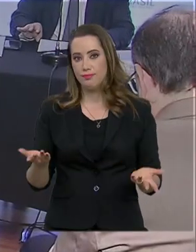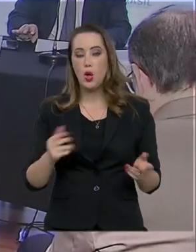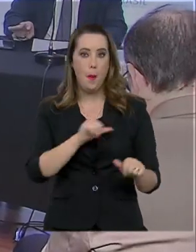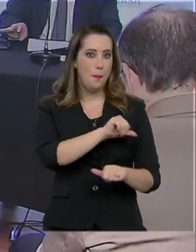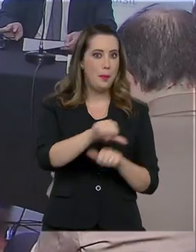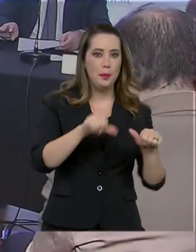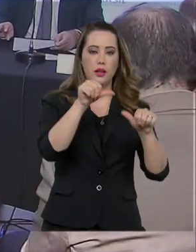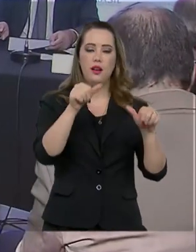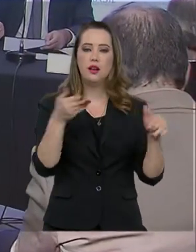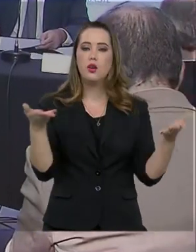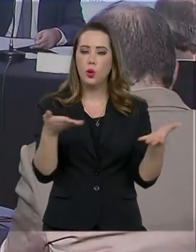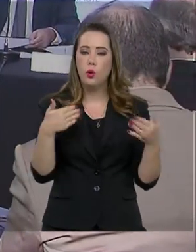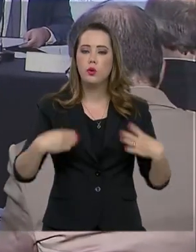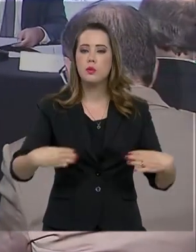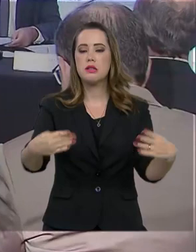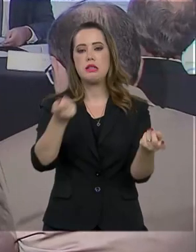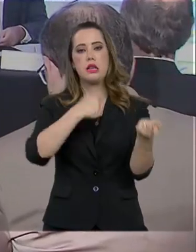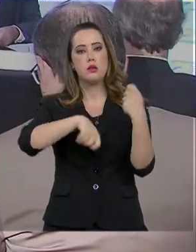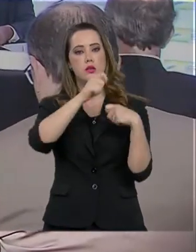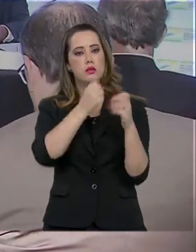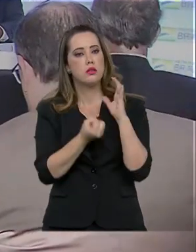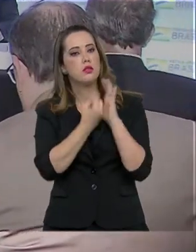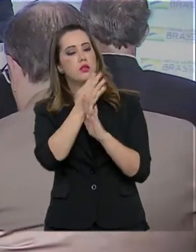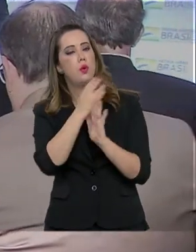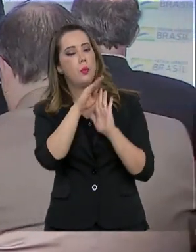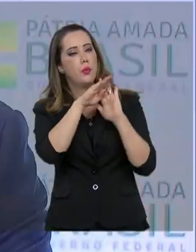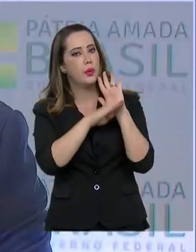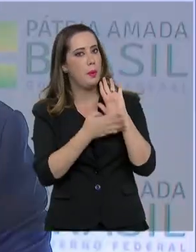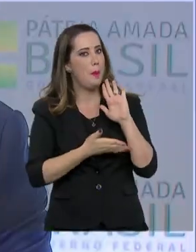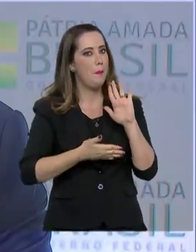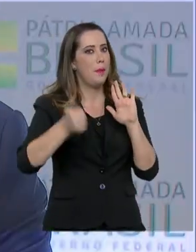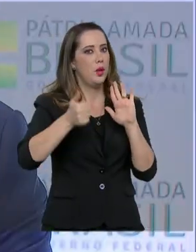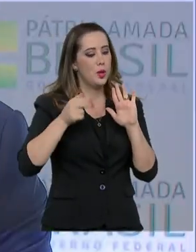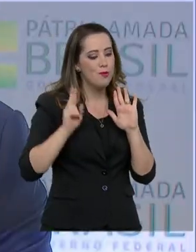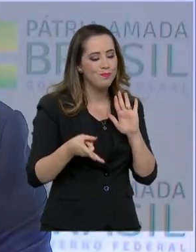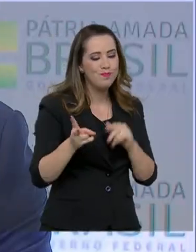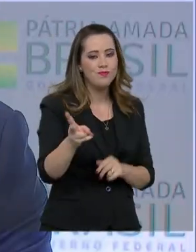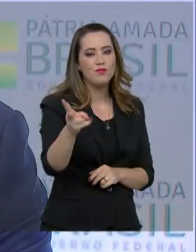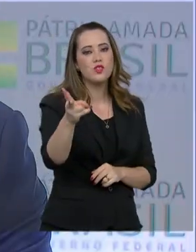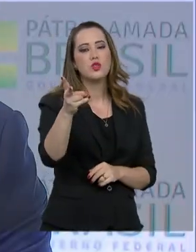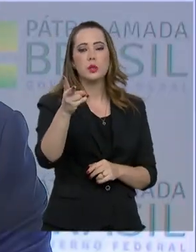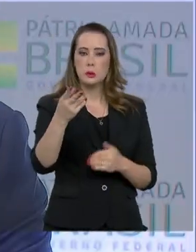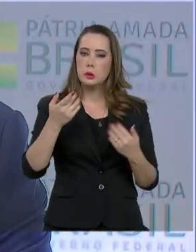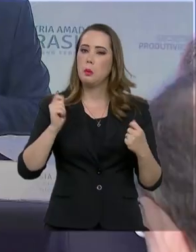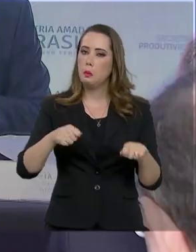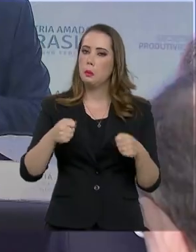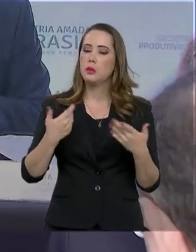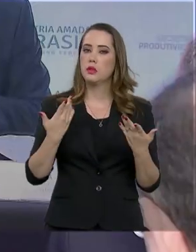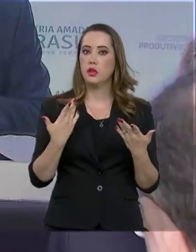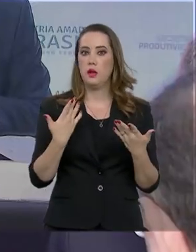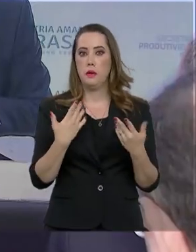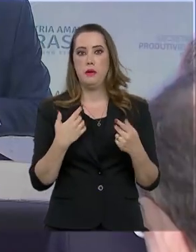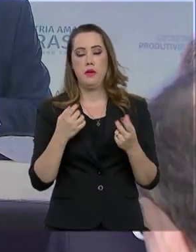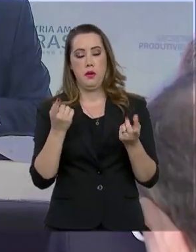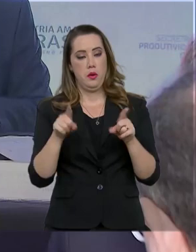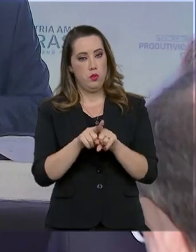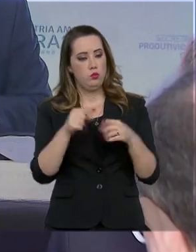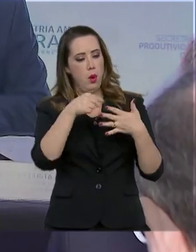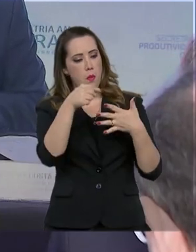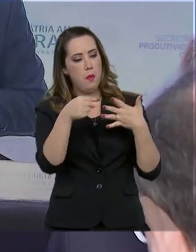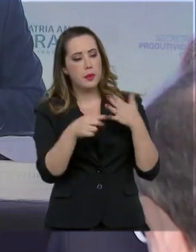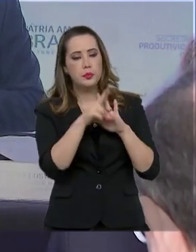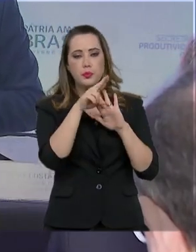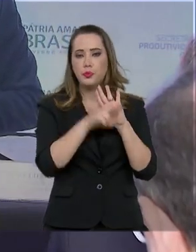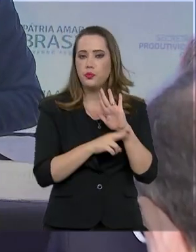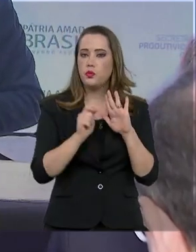essa realidade o ministério da economia que o programa de melhoria contínua da competitividade uma série de medidas para melhorar